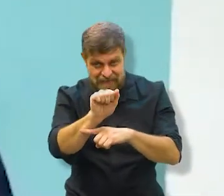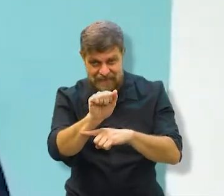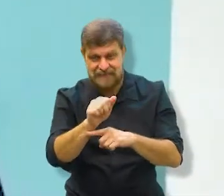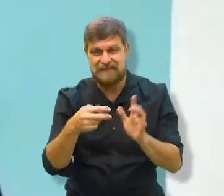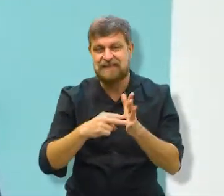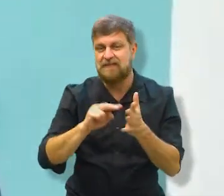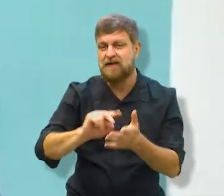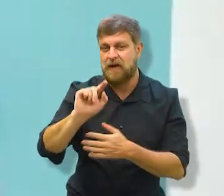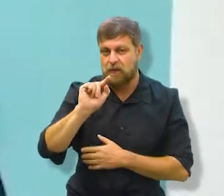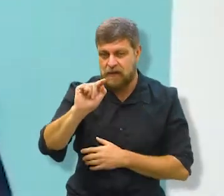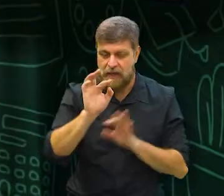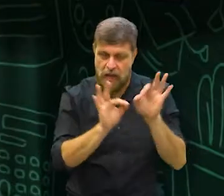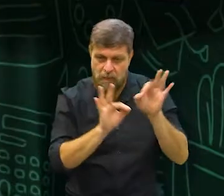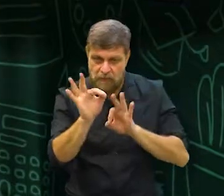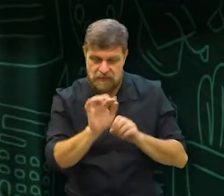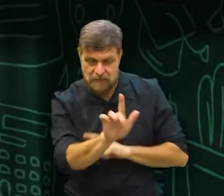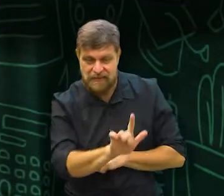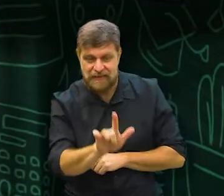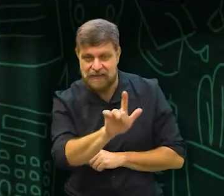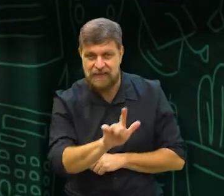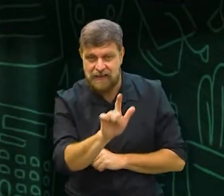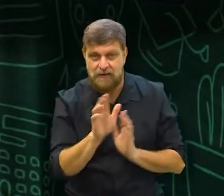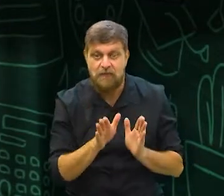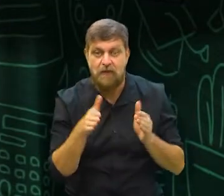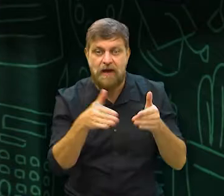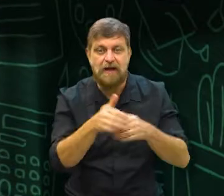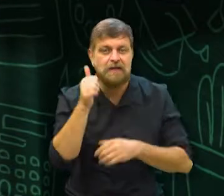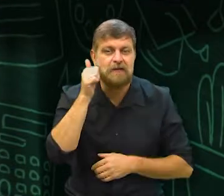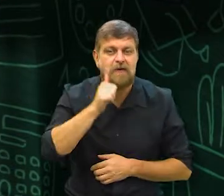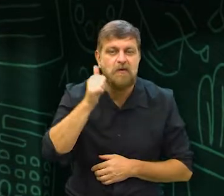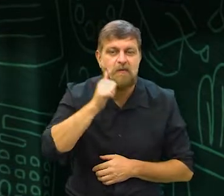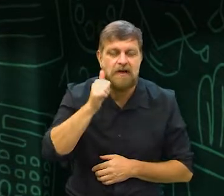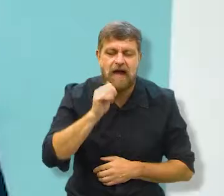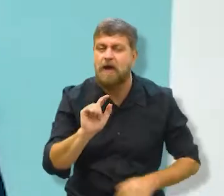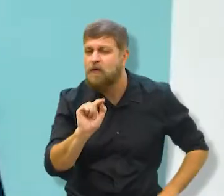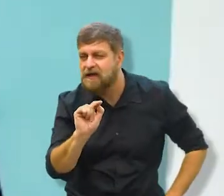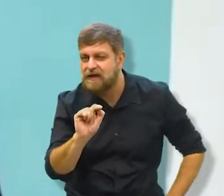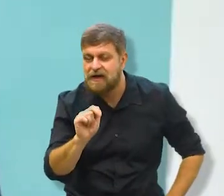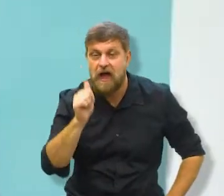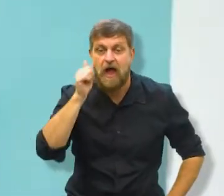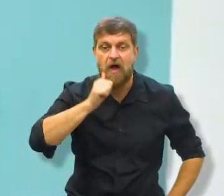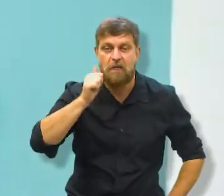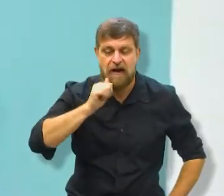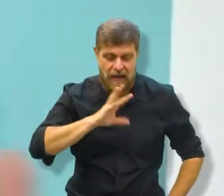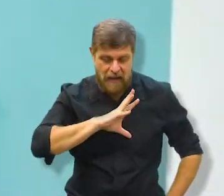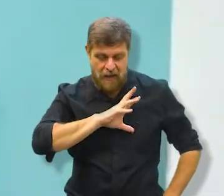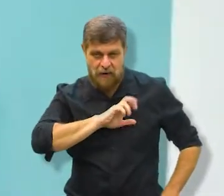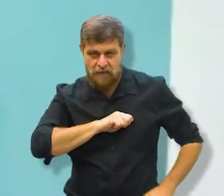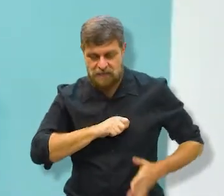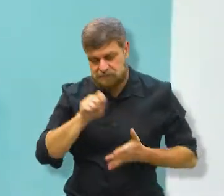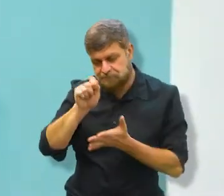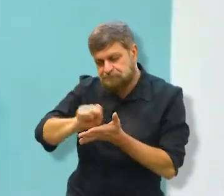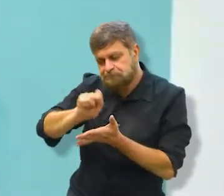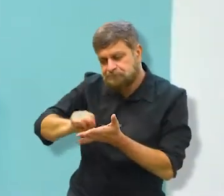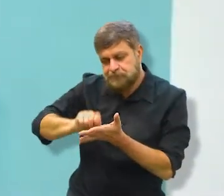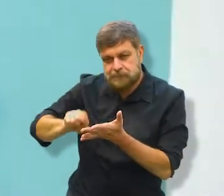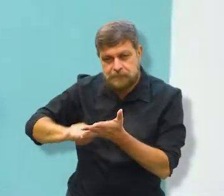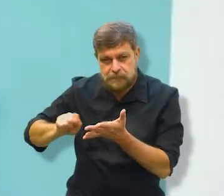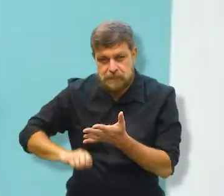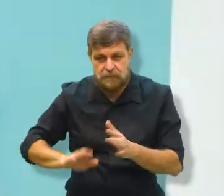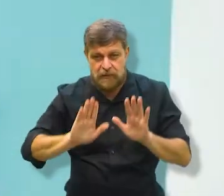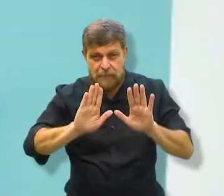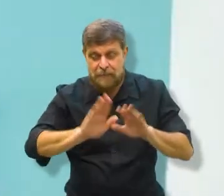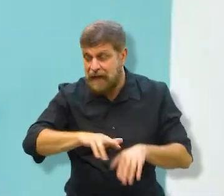projeto literário para mulheres que gostam de escrever, mas que não necessariamente